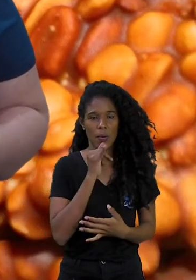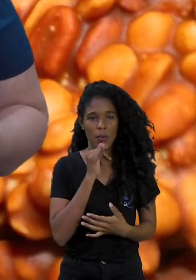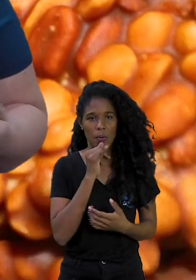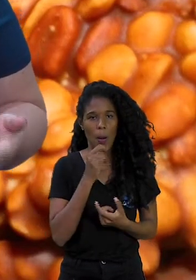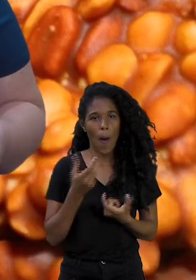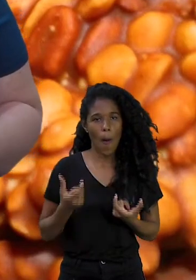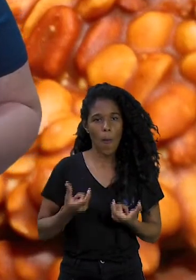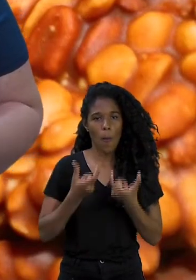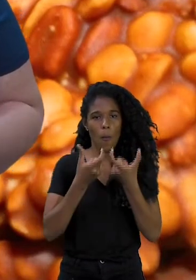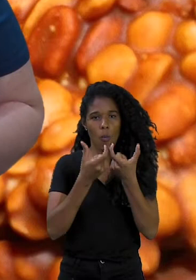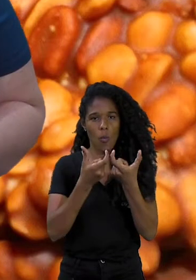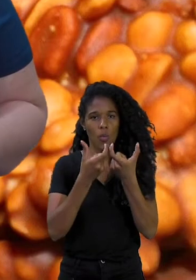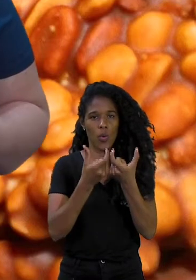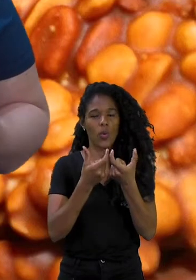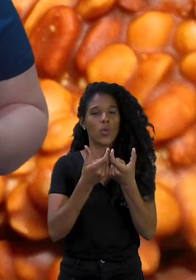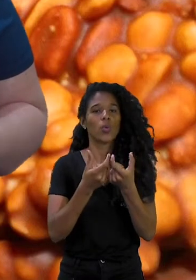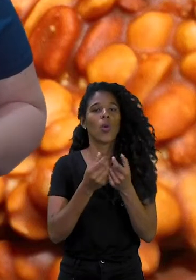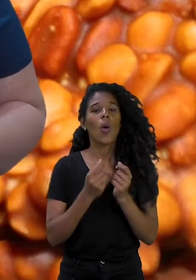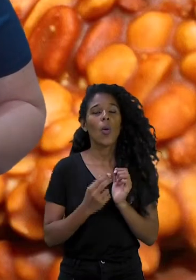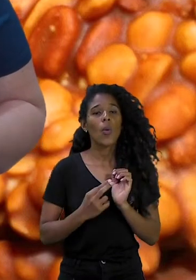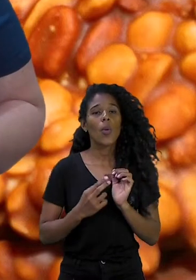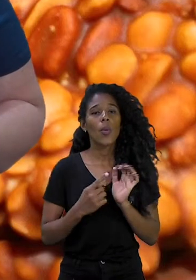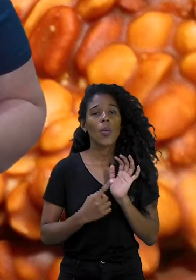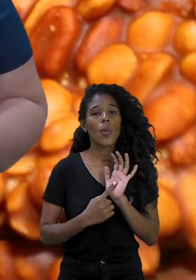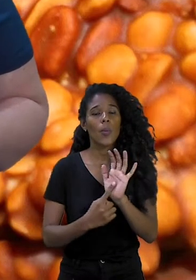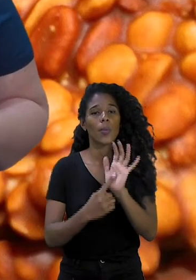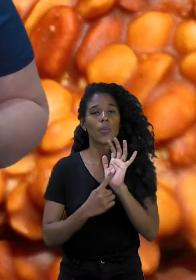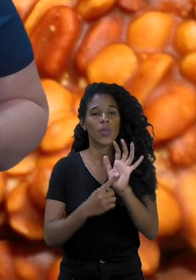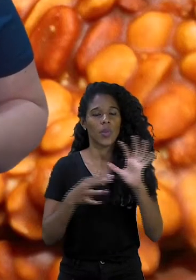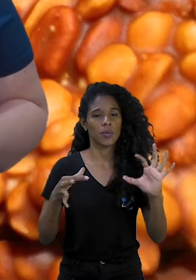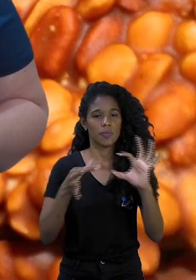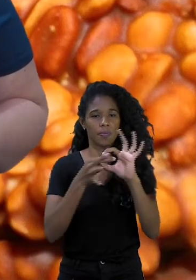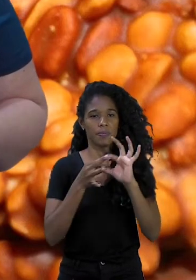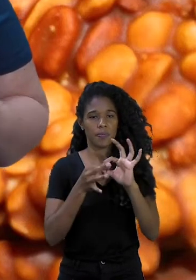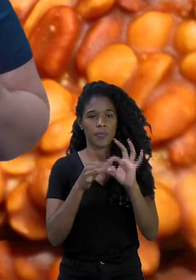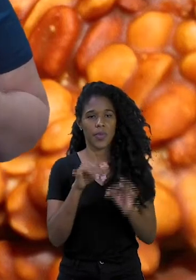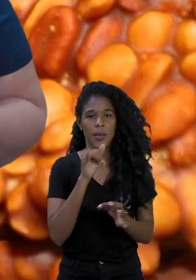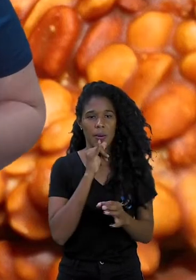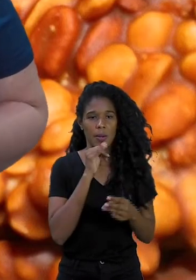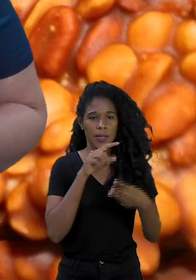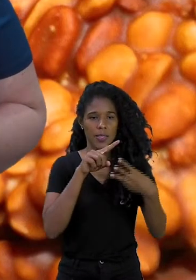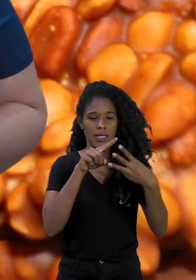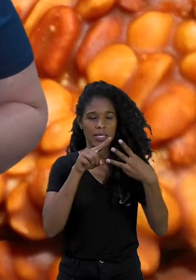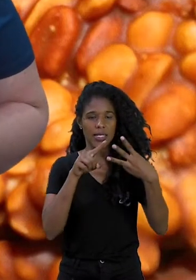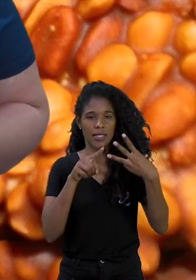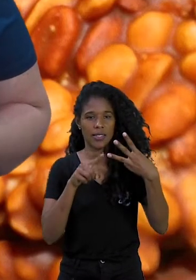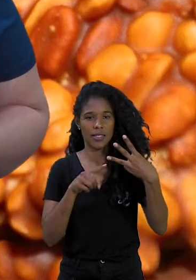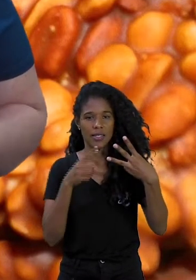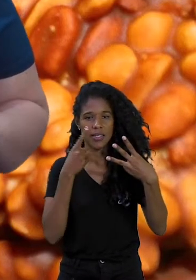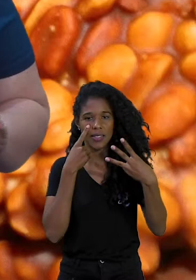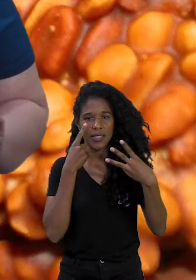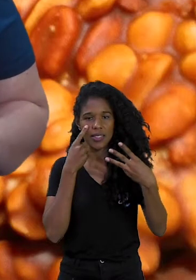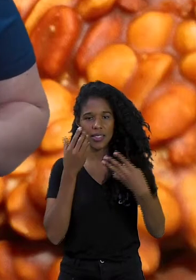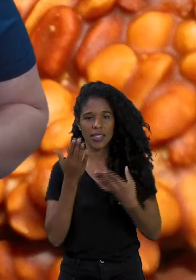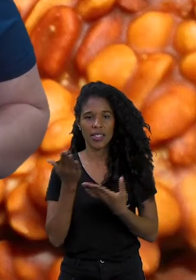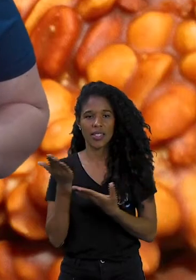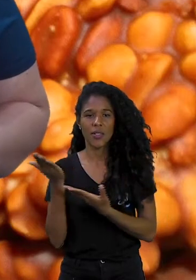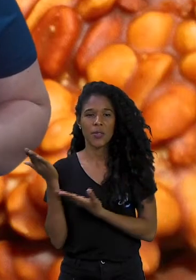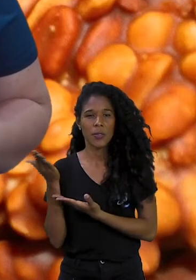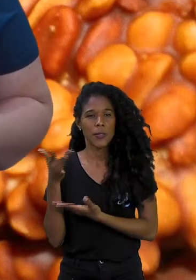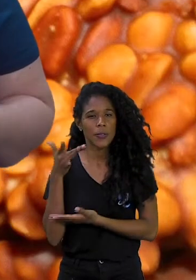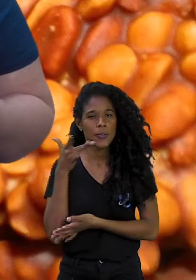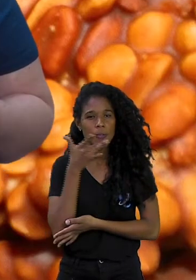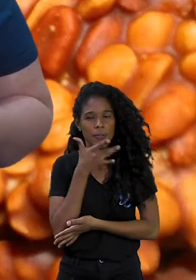o caso de dia a dia, fim de semana, pé de moleque. Nossa, esse pé de moleque aqui tá bom, hein, gente? Tá parecendo que tá